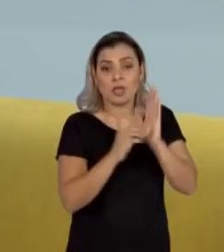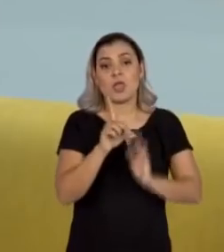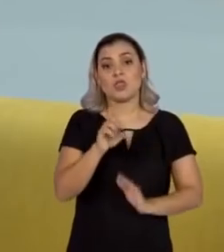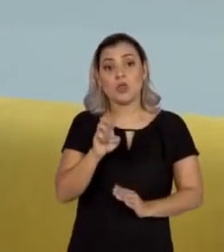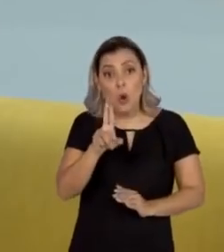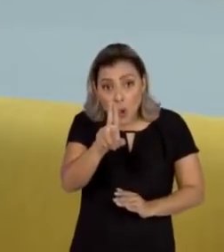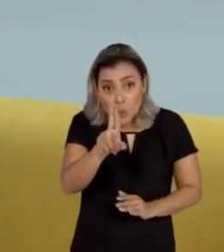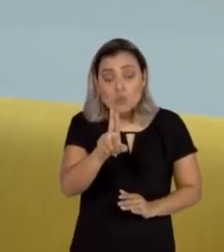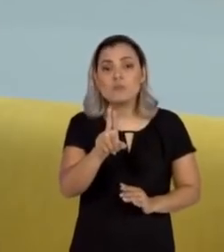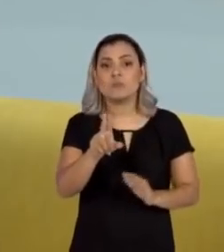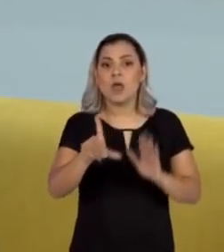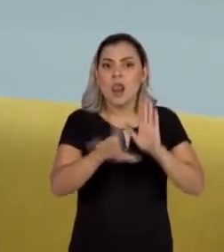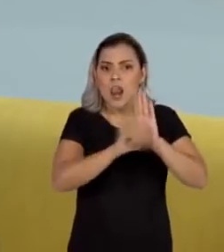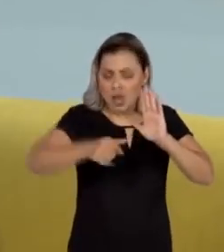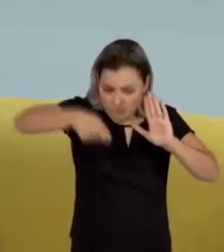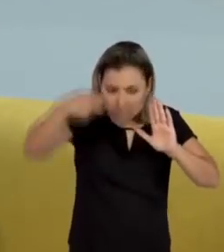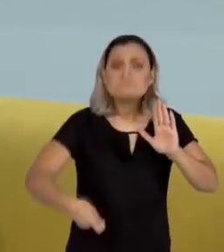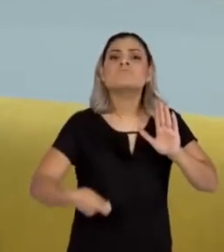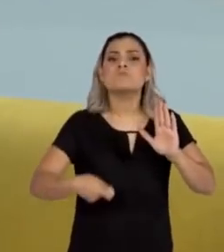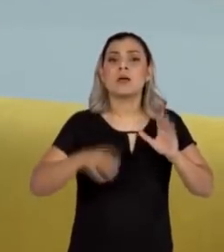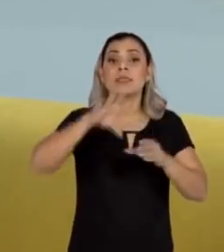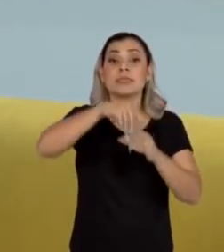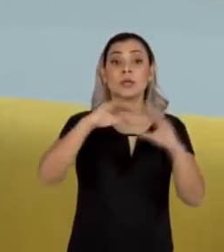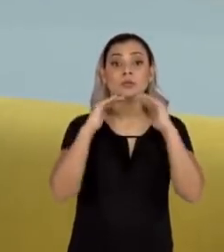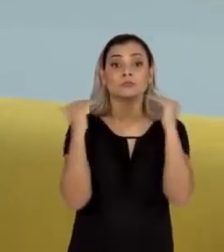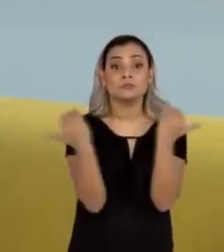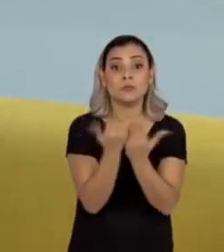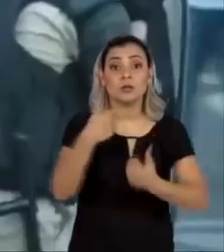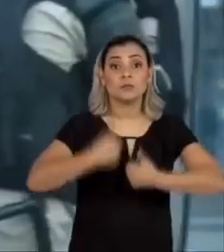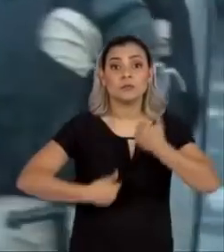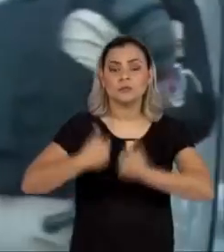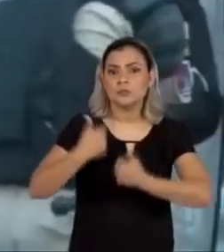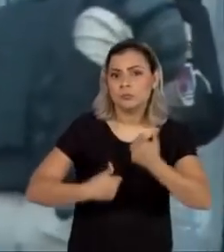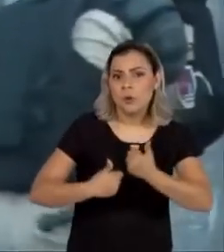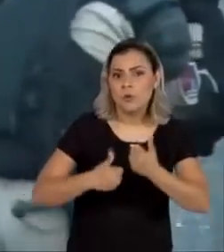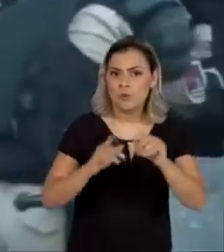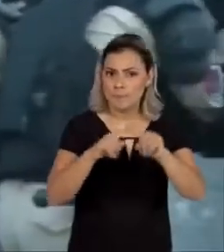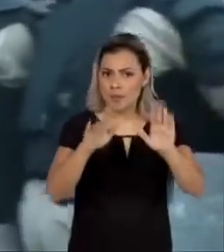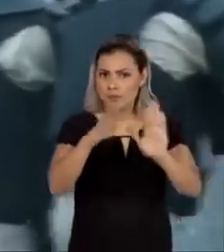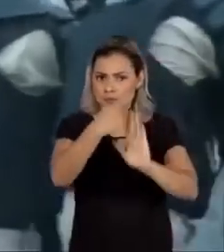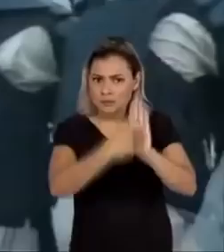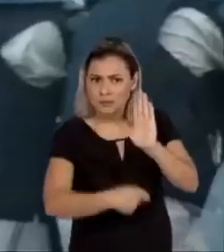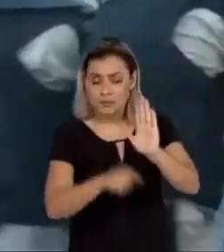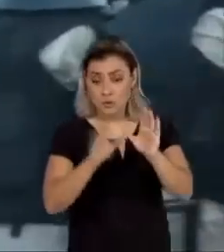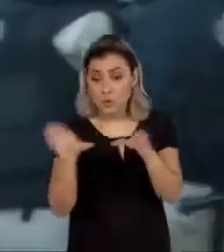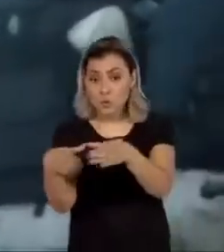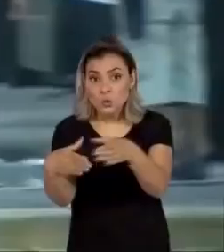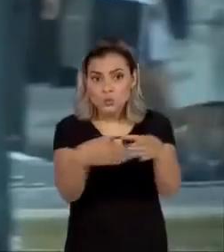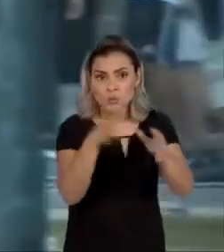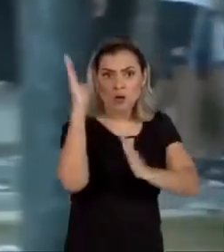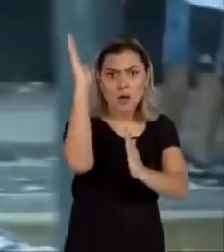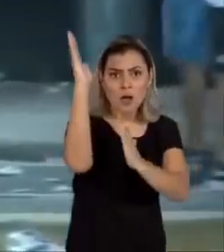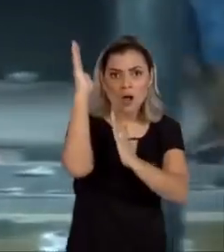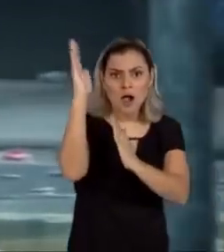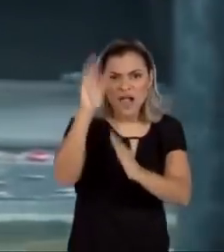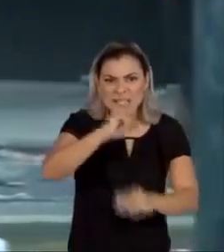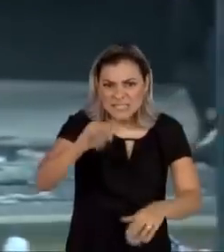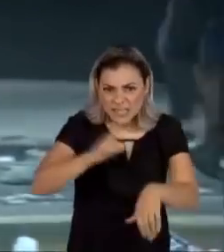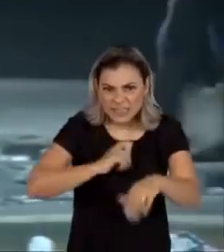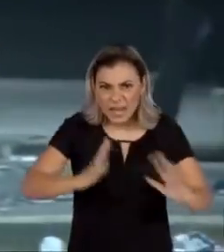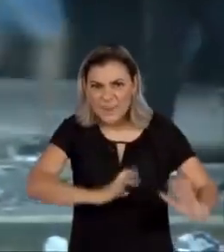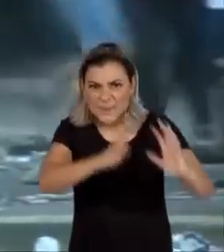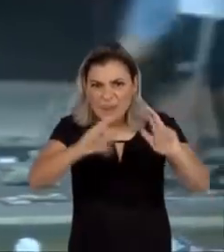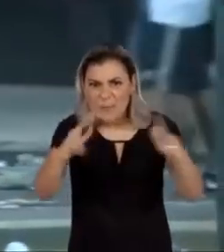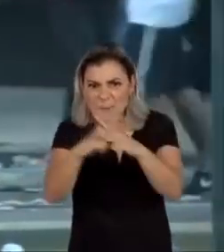mais duras para a violência nos estádios e fora dele. Pelo texto, as torcidas organizadas que se envolverem em brigas